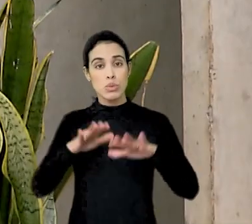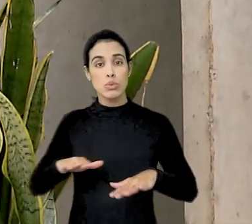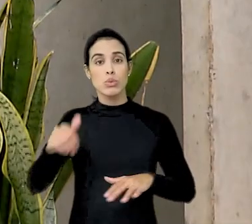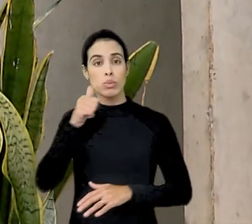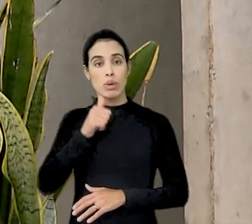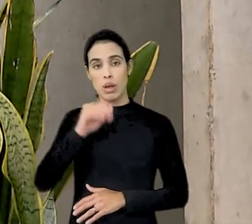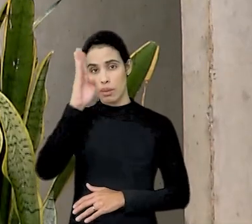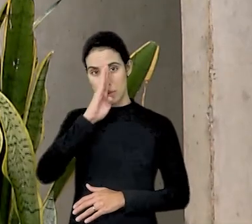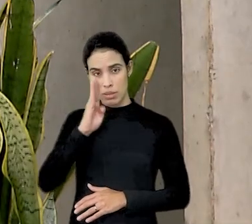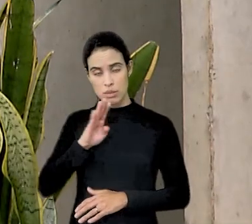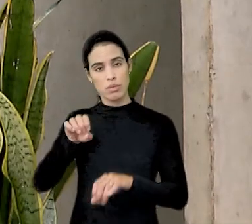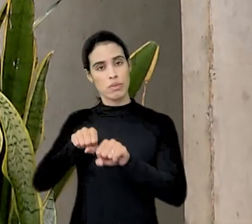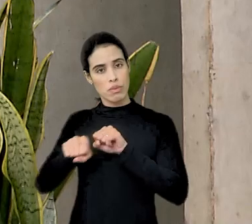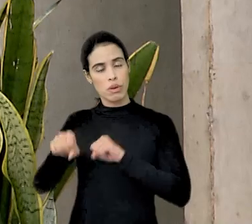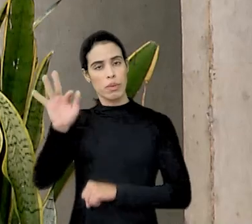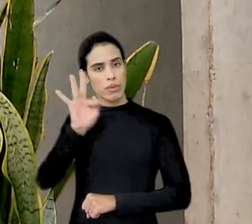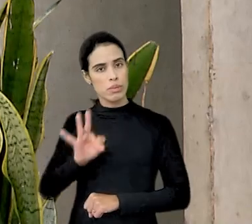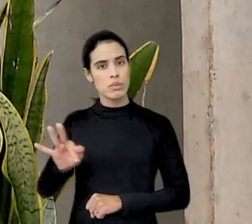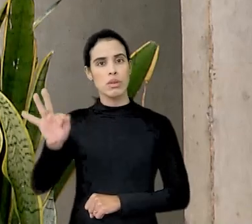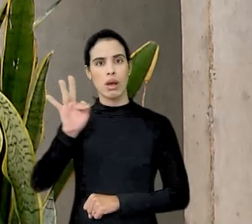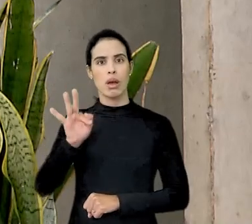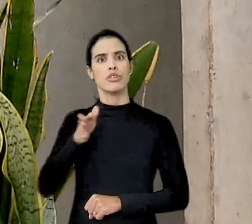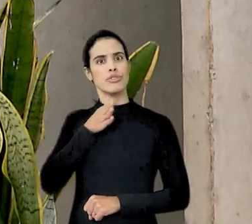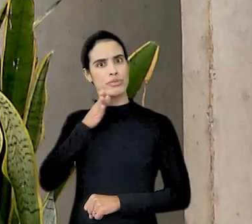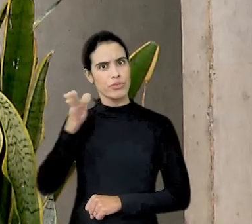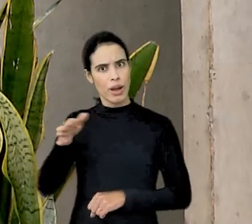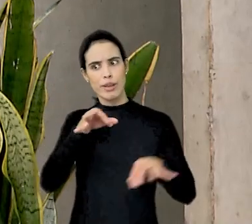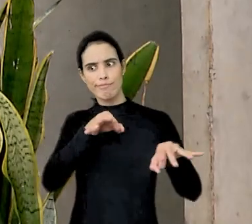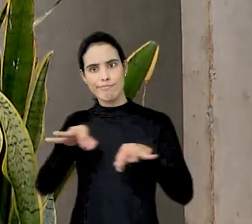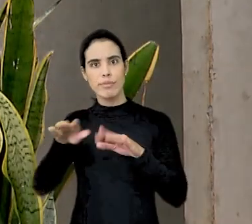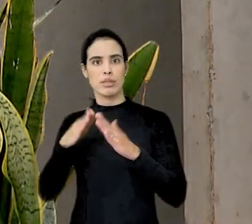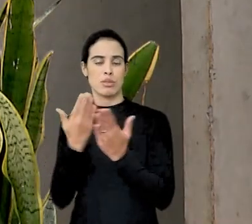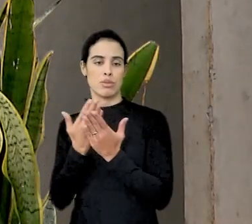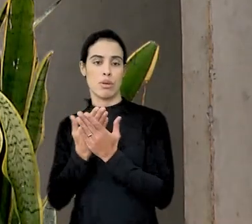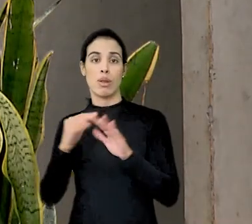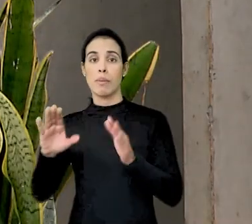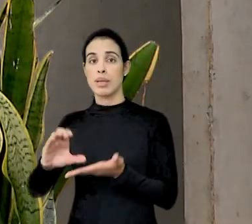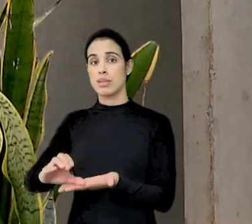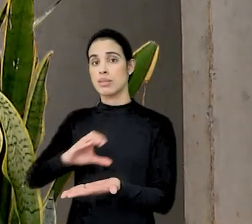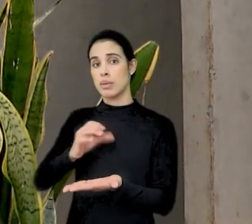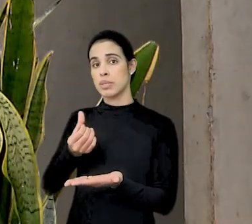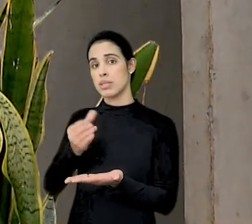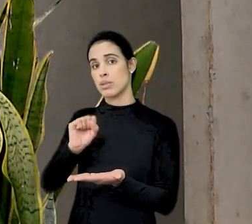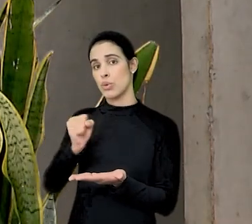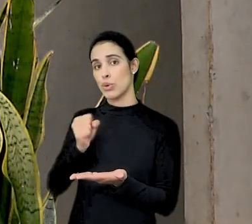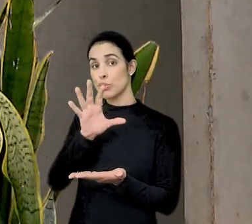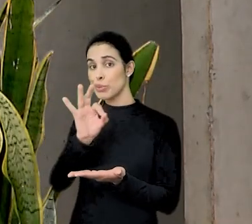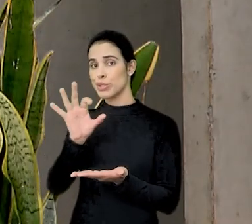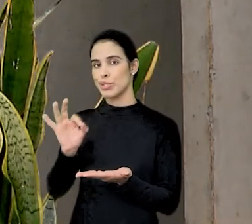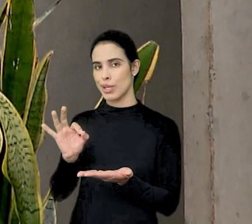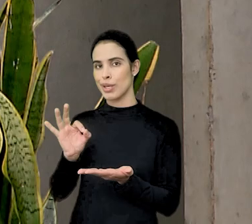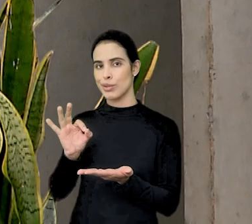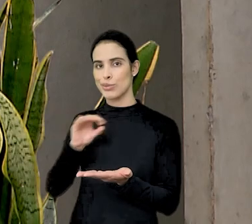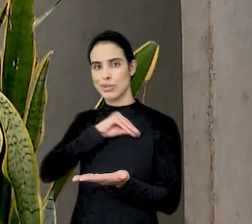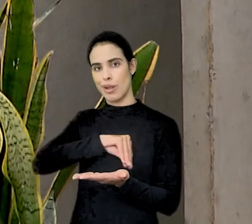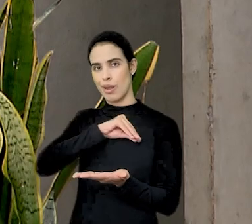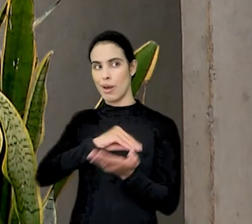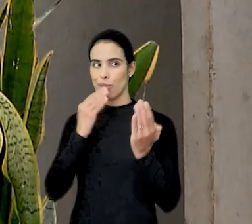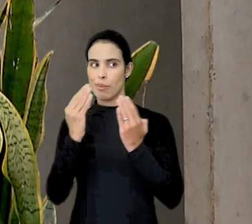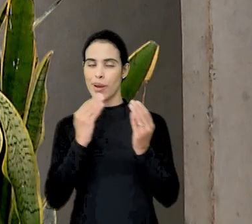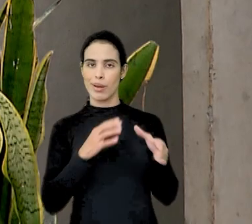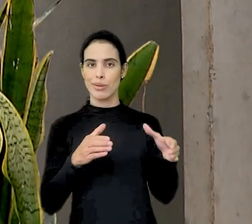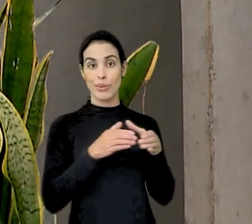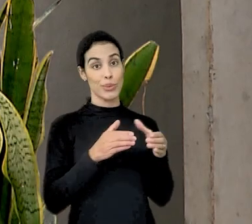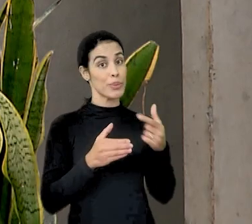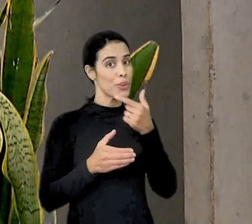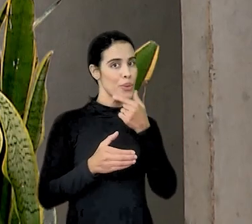As brasileiras têm mais diploma na universidade, vão mais à escola, mas recebem apenas 68% do que os homens